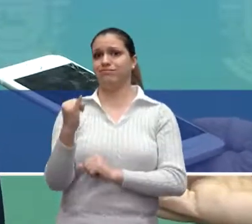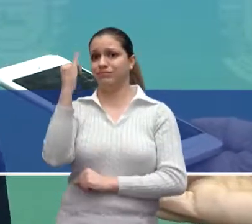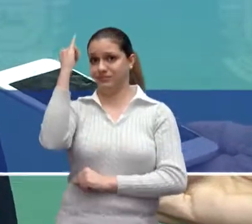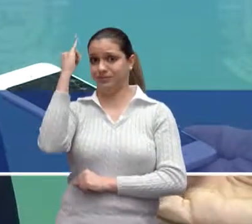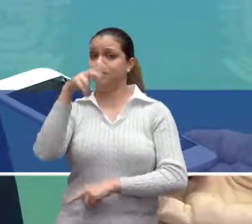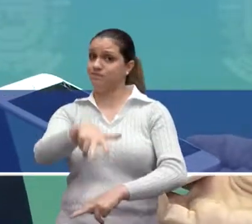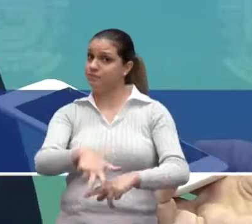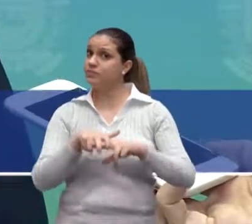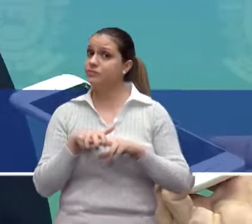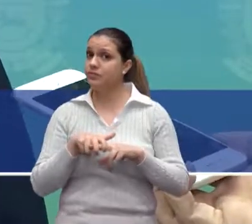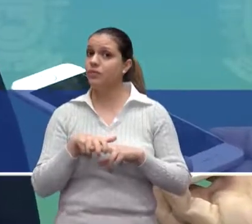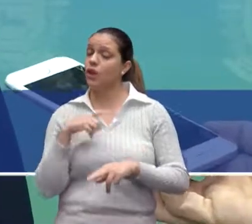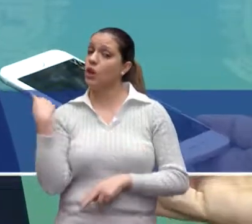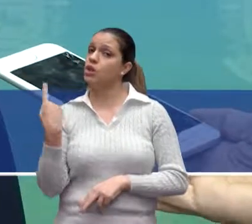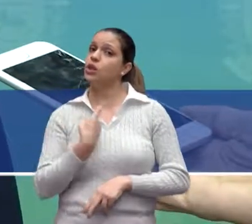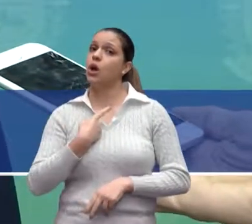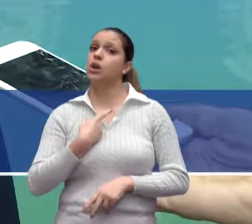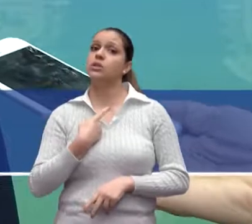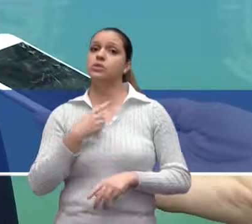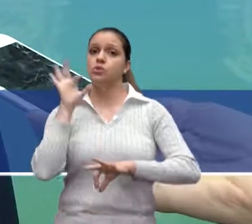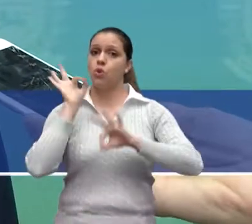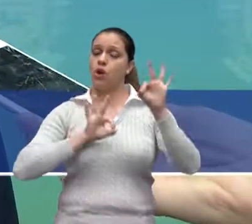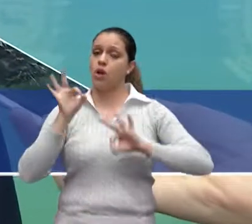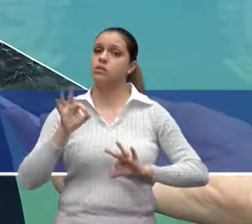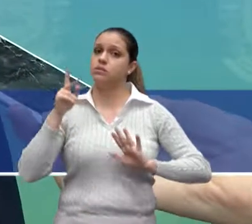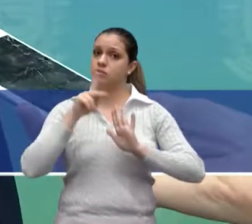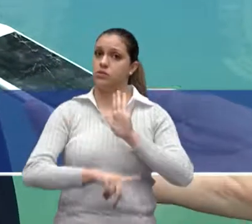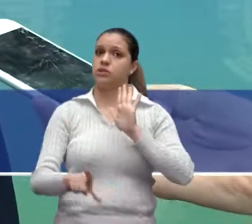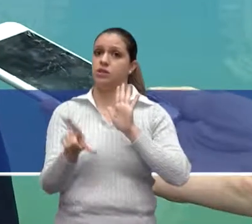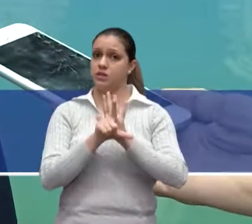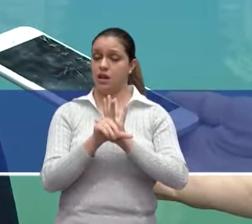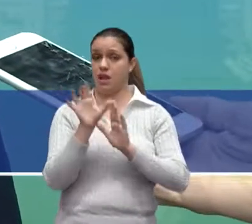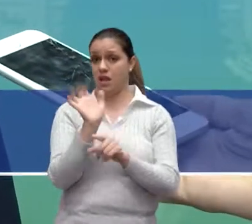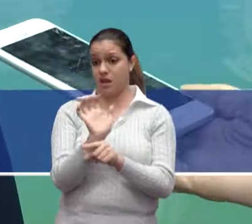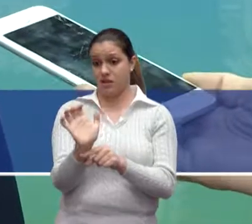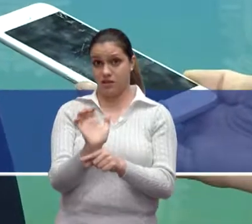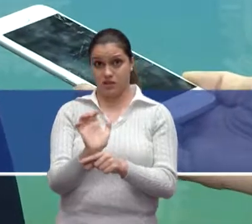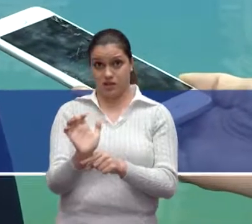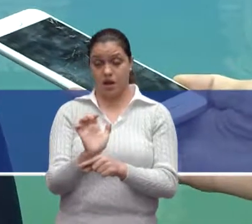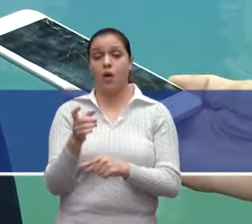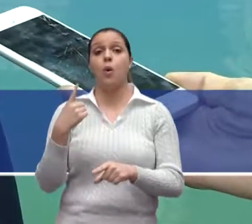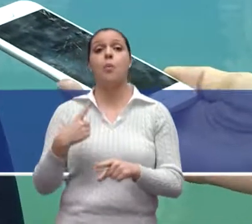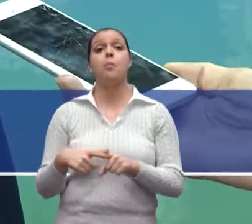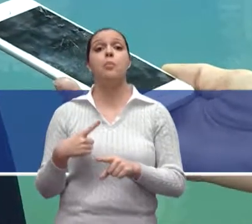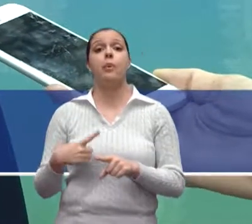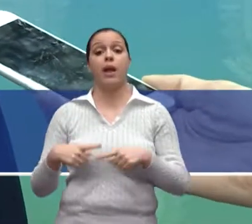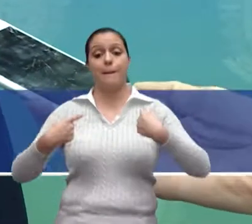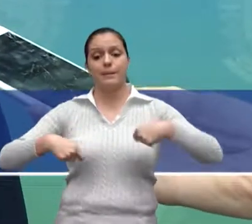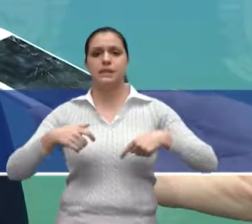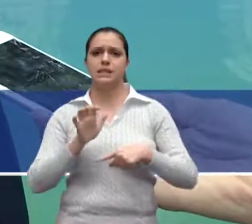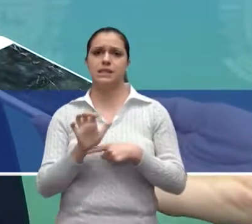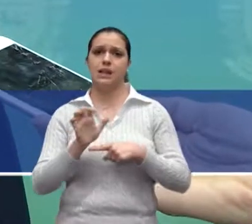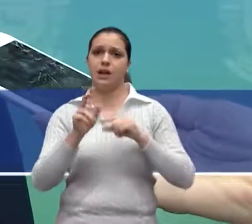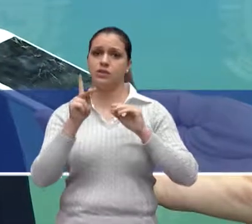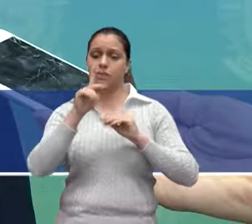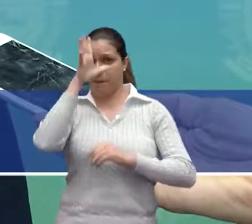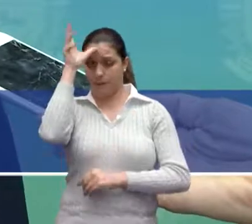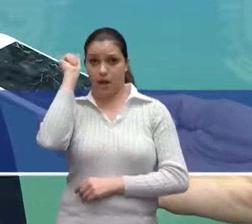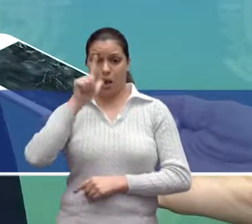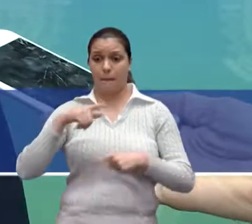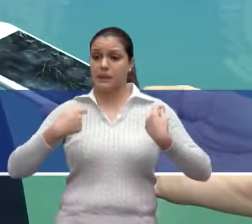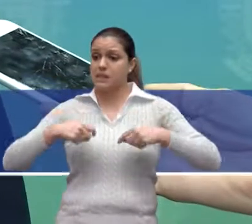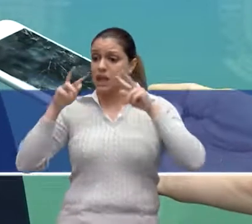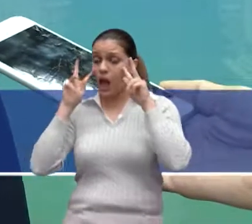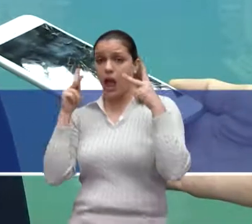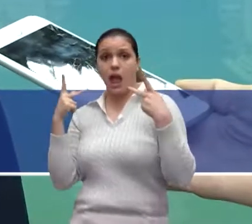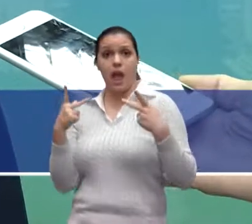parte social também. Então surgiu a necessidade de nós fazermos esse projeto a nível estadual para que o estado de Mato Grosso